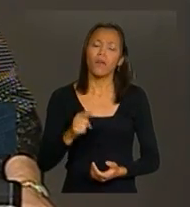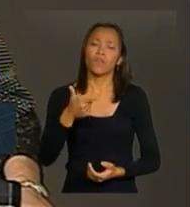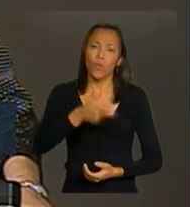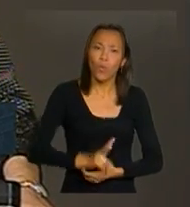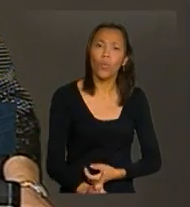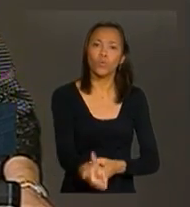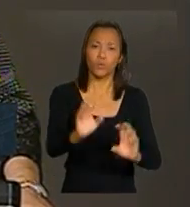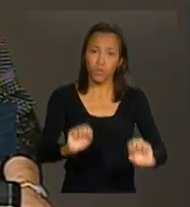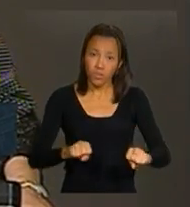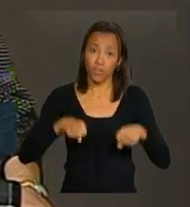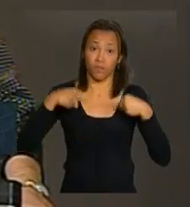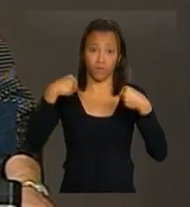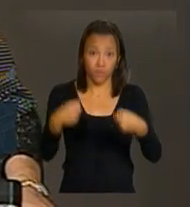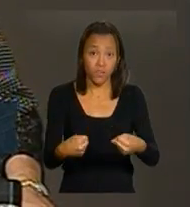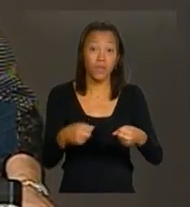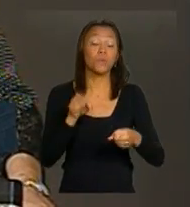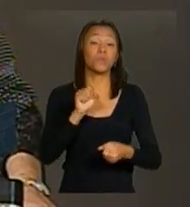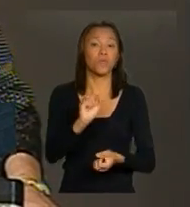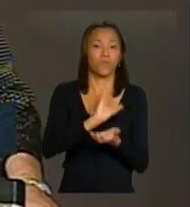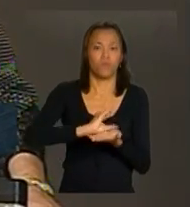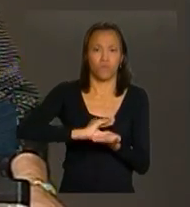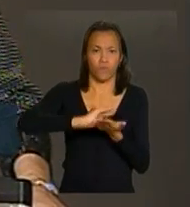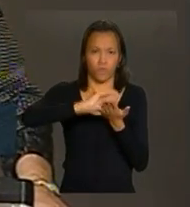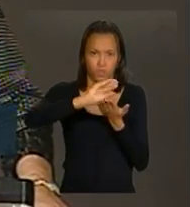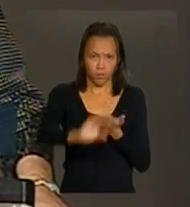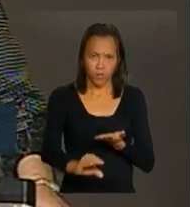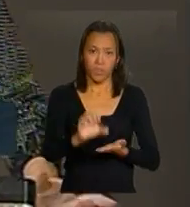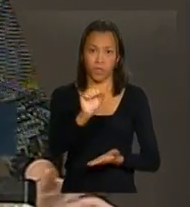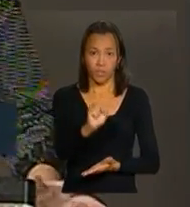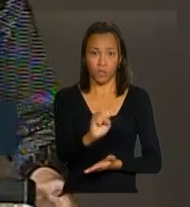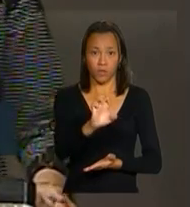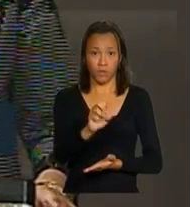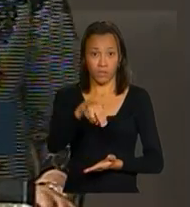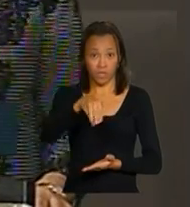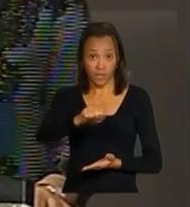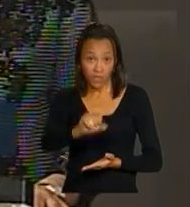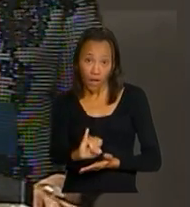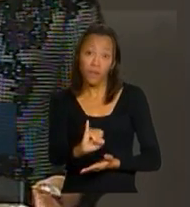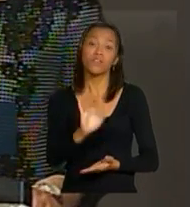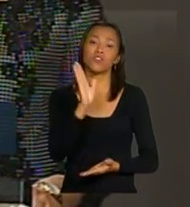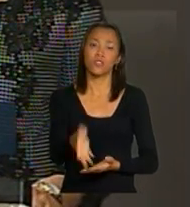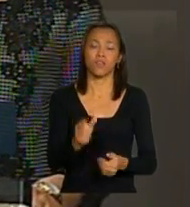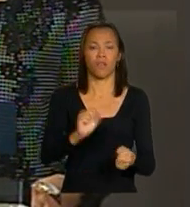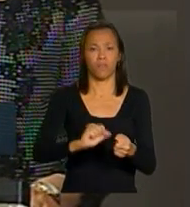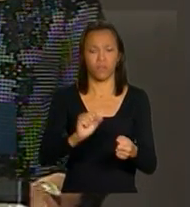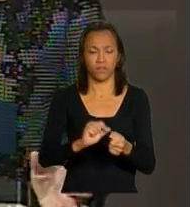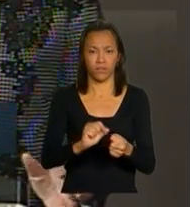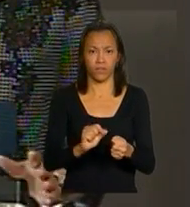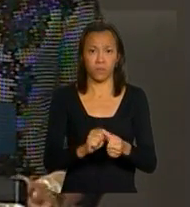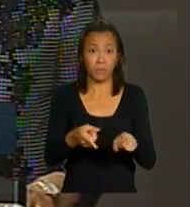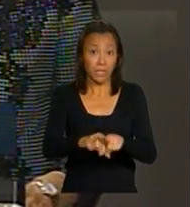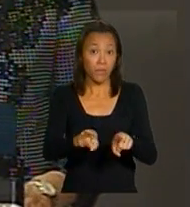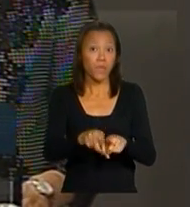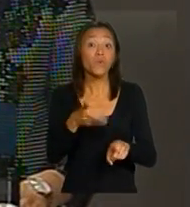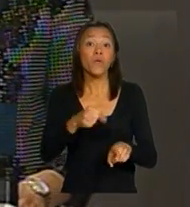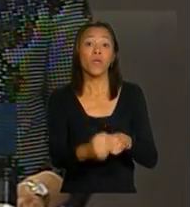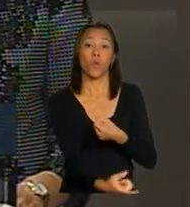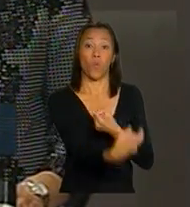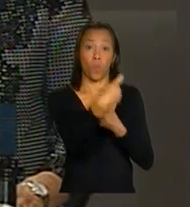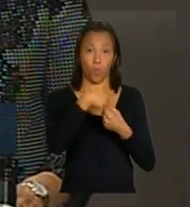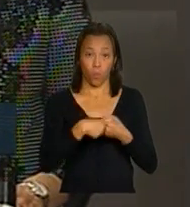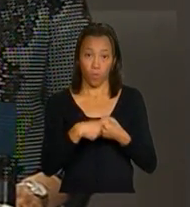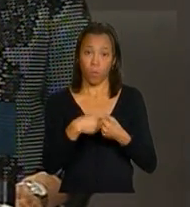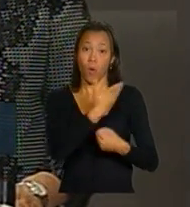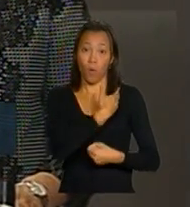pelo extraordinário investimento que o SENAI está fazendo também com o apoio do governo